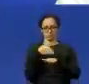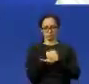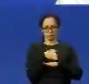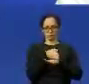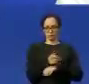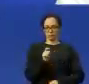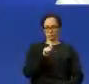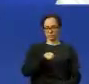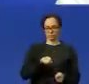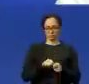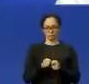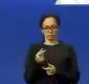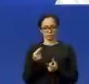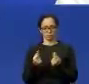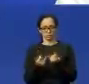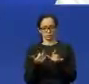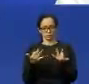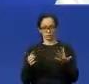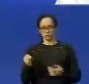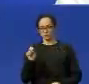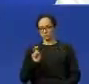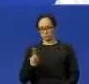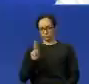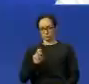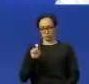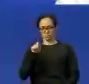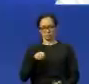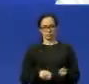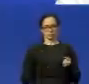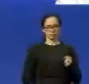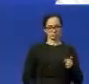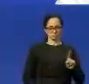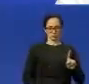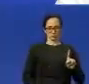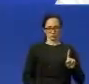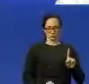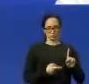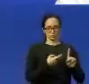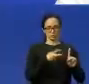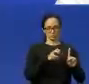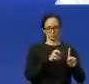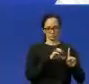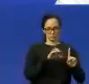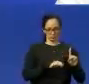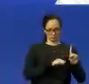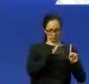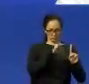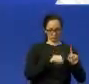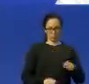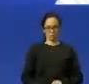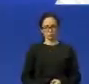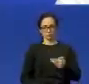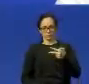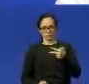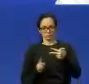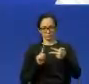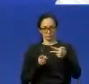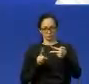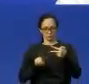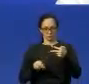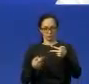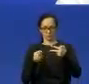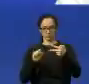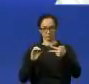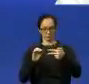elevadores tem os seguintes custos: subir pelo elevador 1, 15 centavos, subir pelo elevador 2, R$